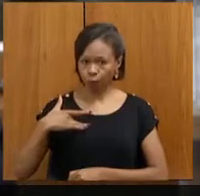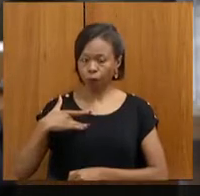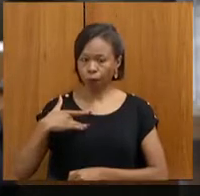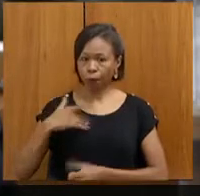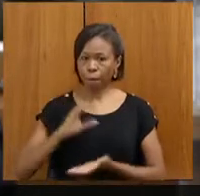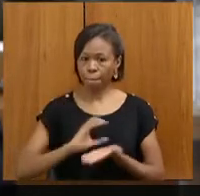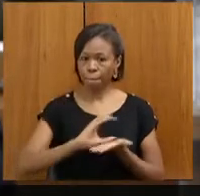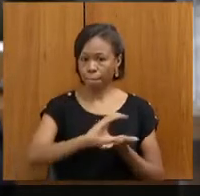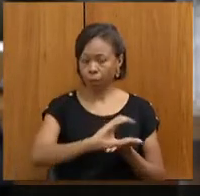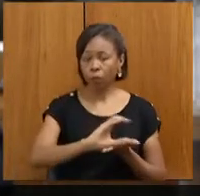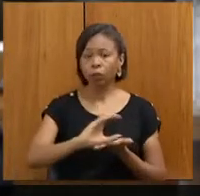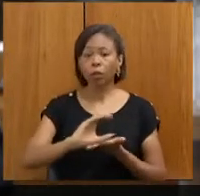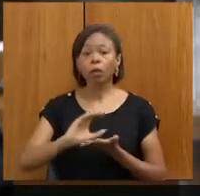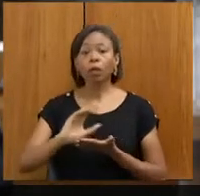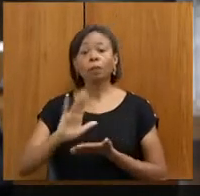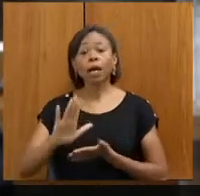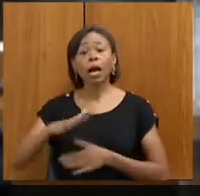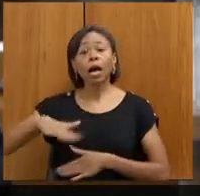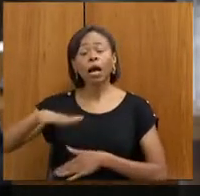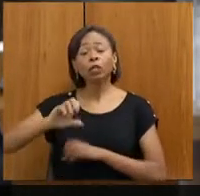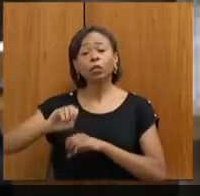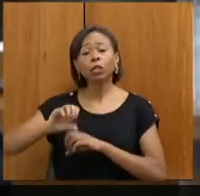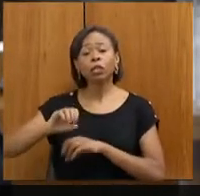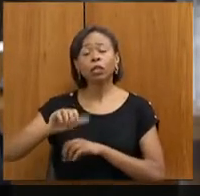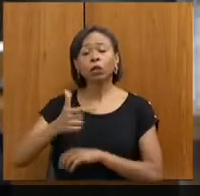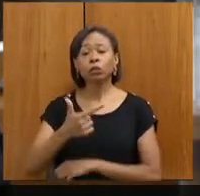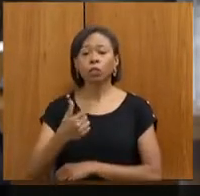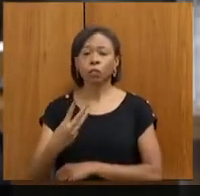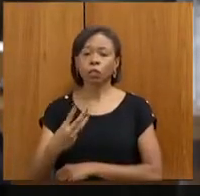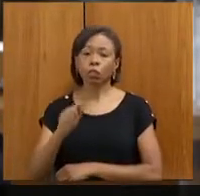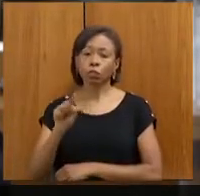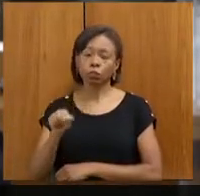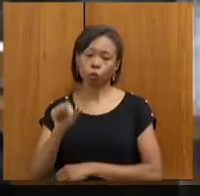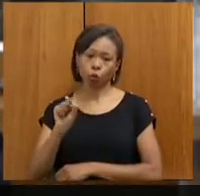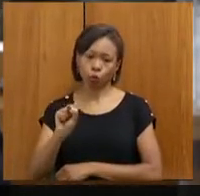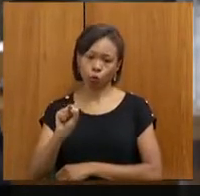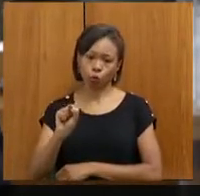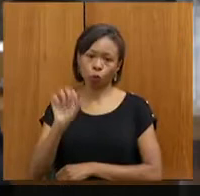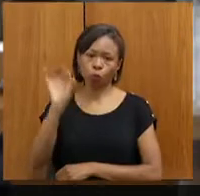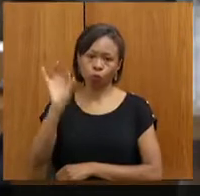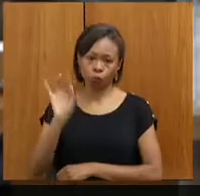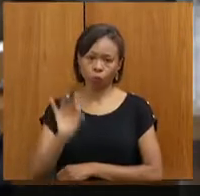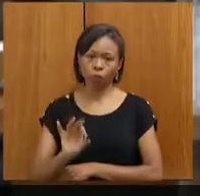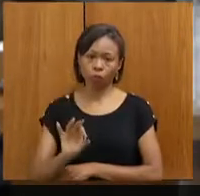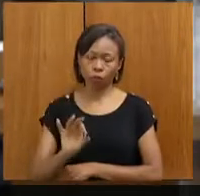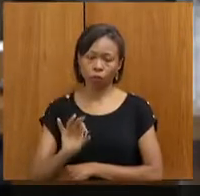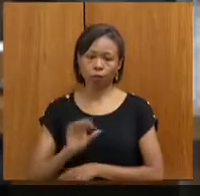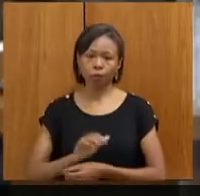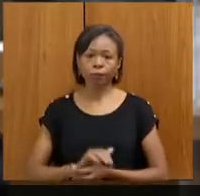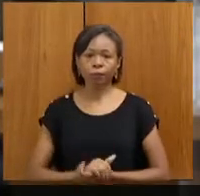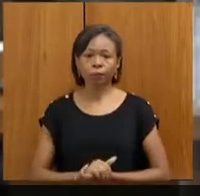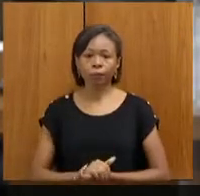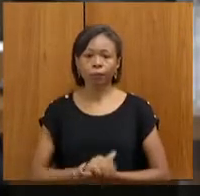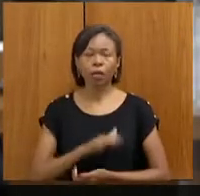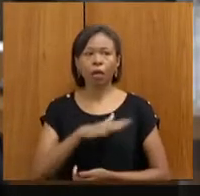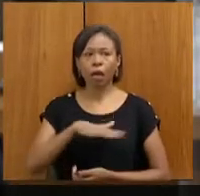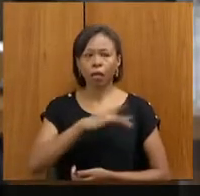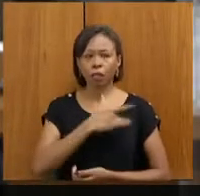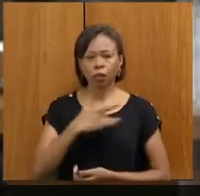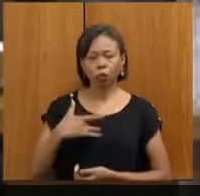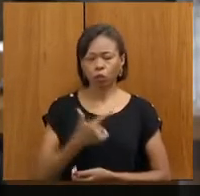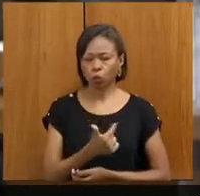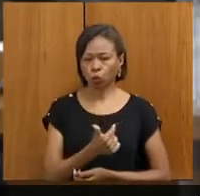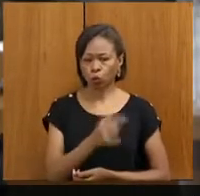E no caso da educação 23,08 por centro Lembrando que nunca da saúde é